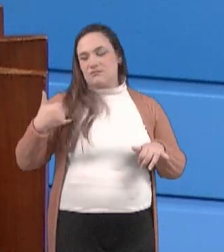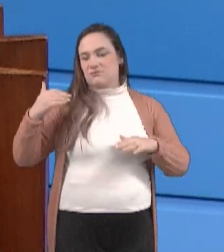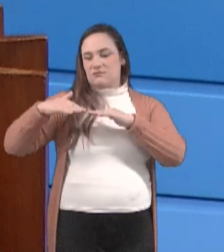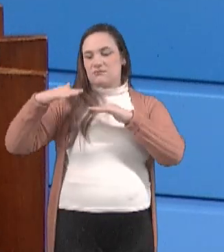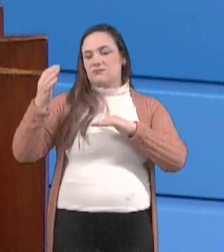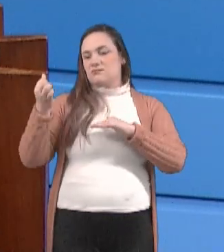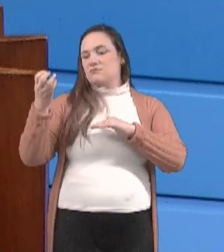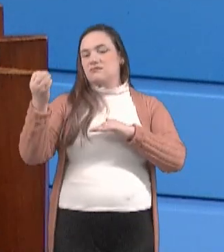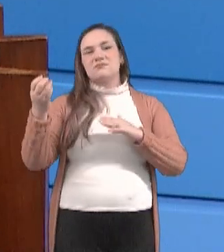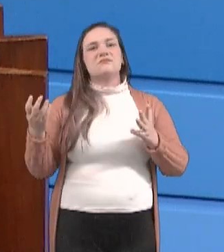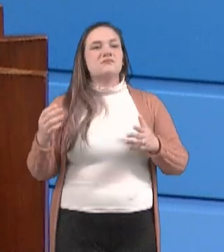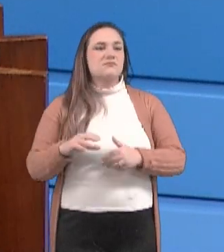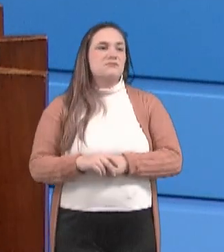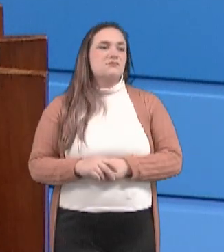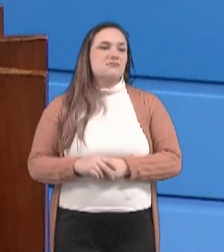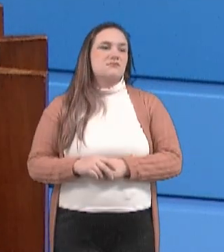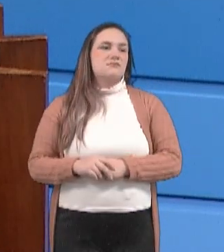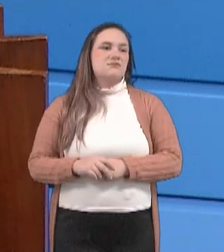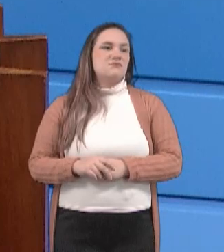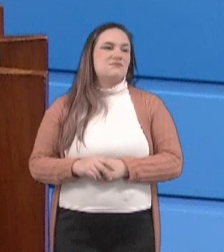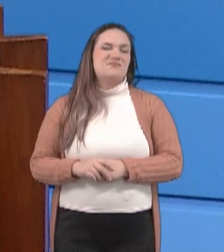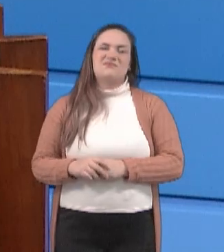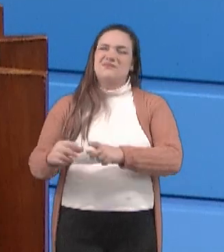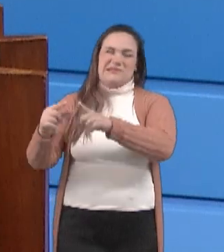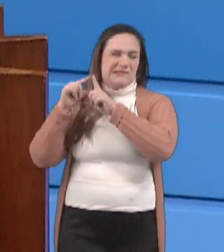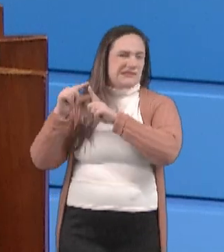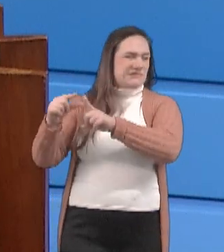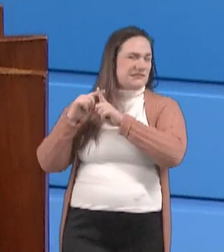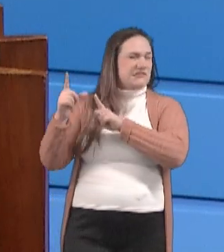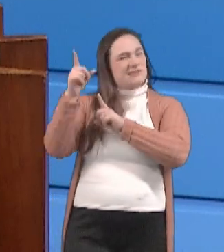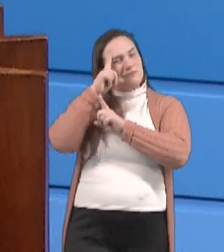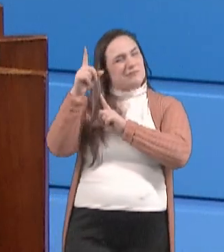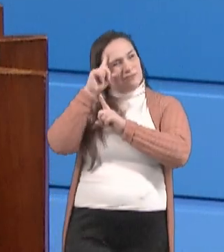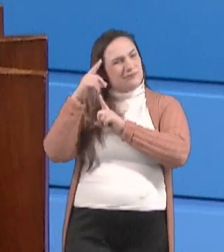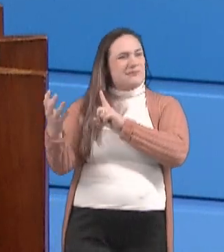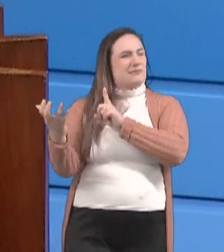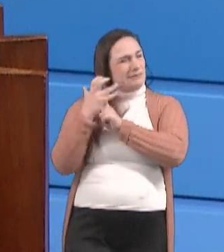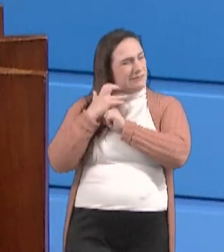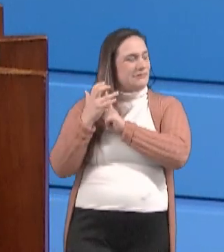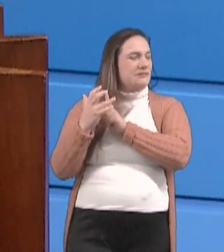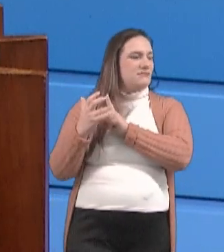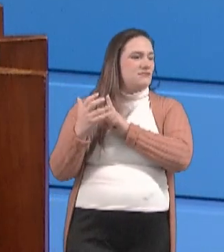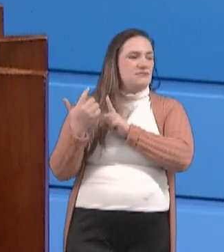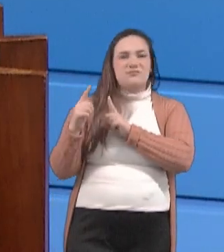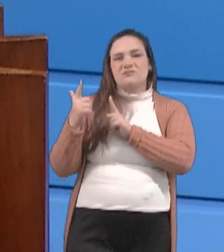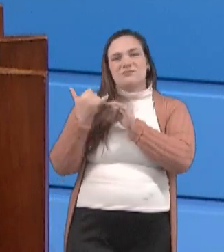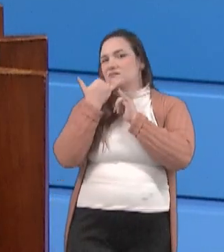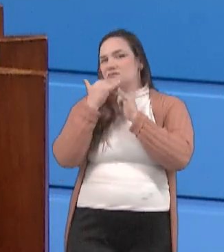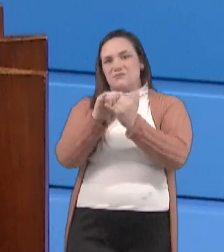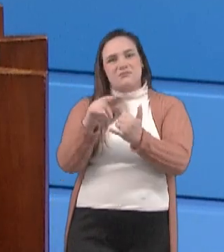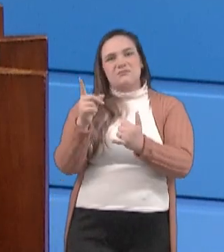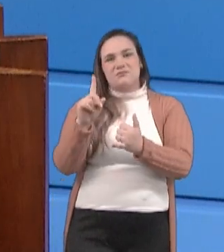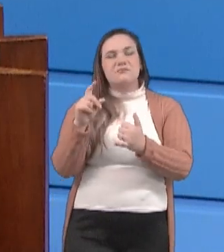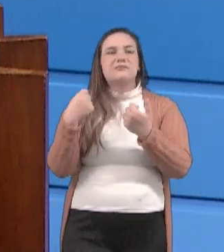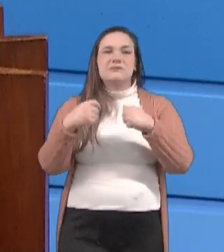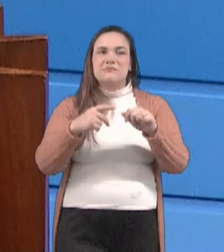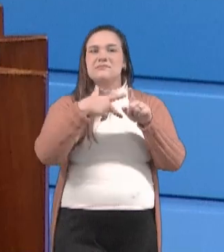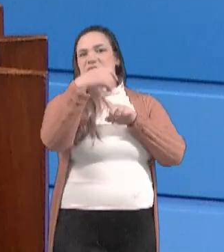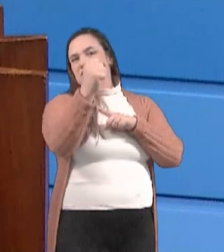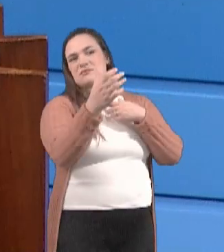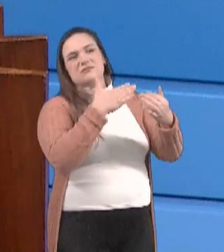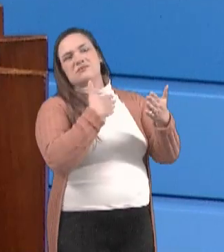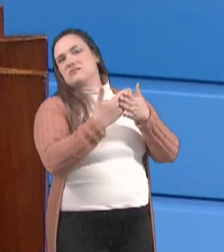anos, e aquilo batia nela o dia e noite, não tinha perdão, tinham que ganhar a eleição